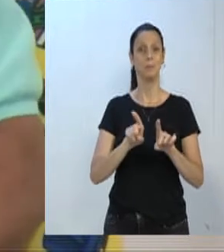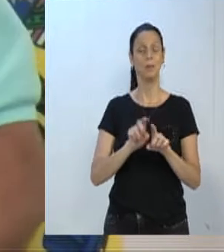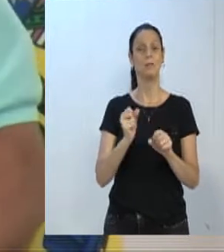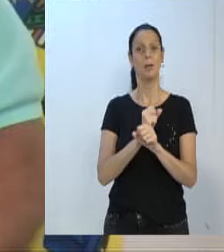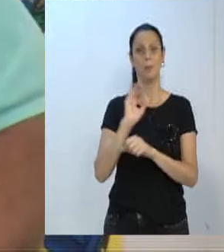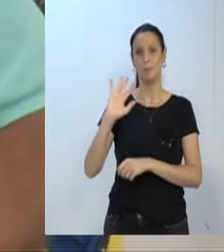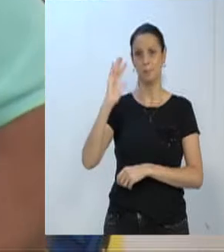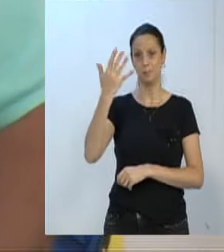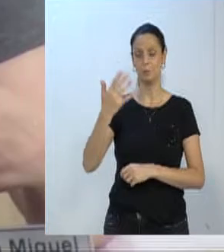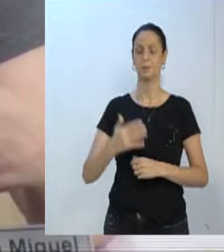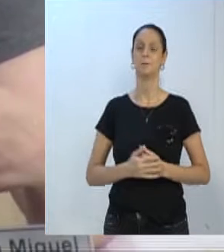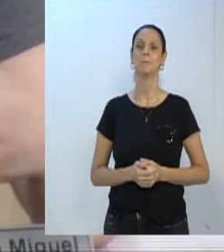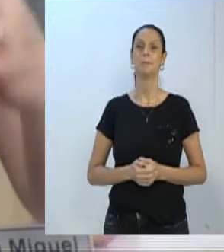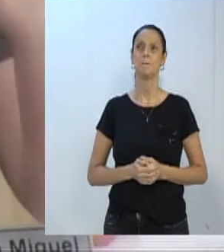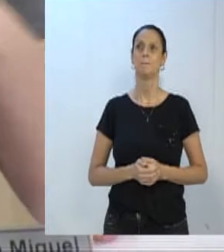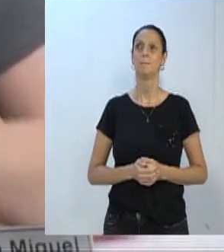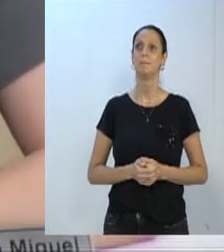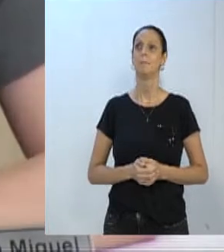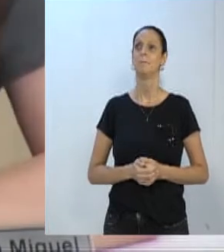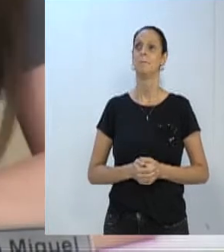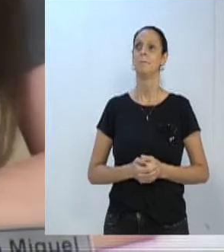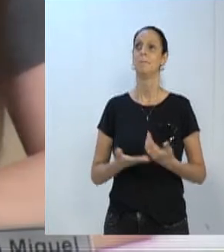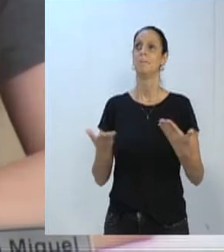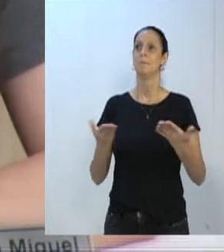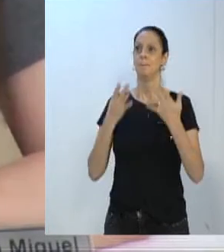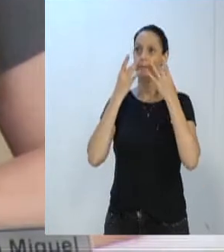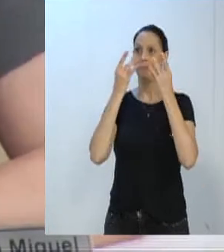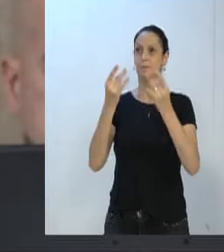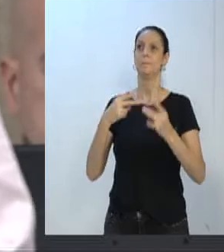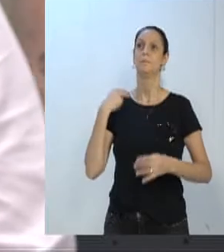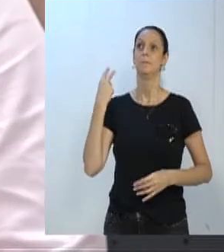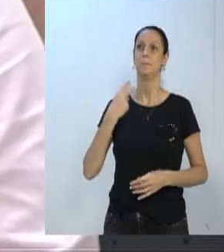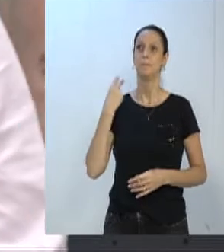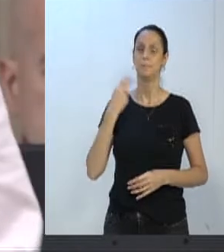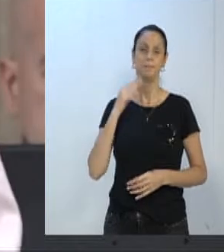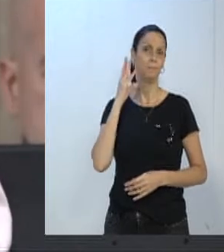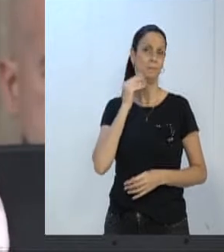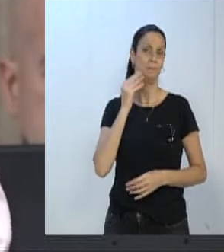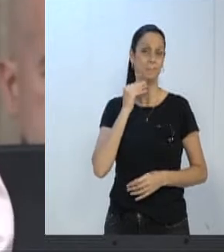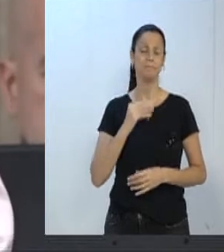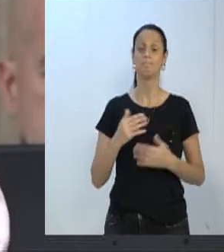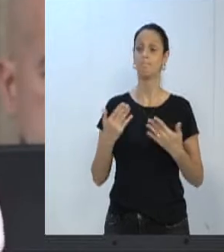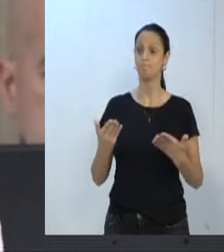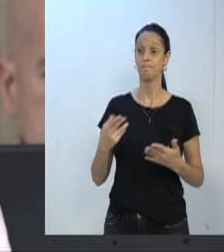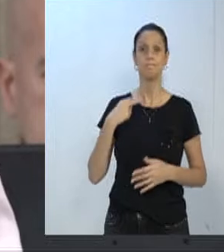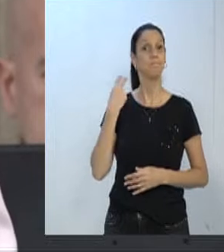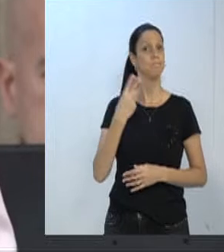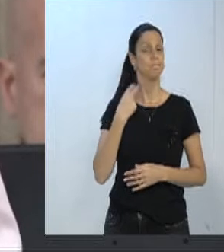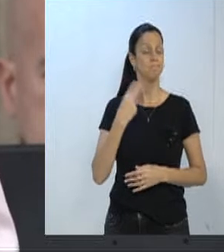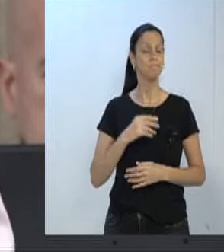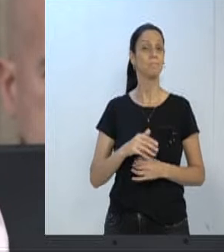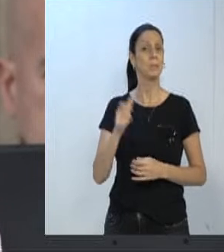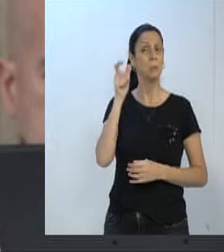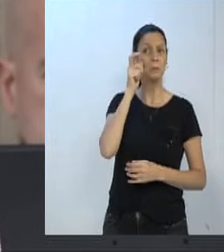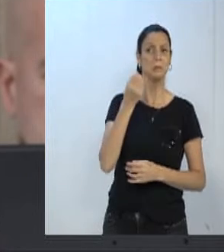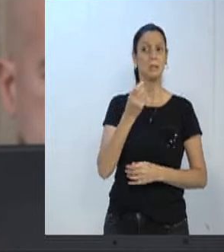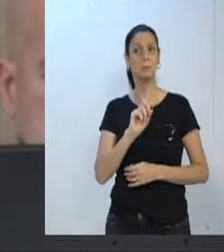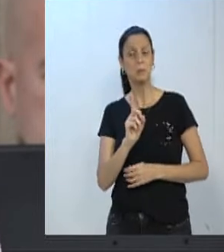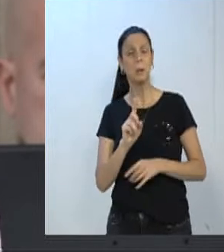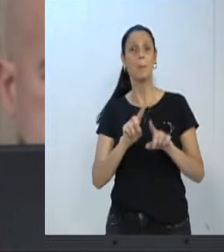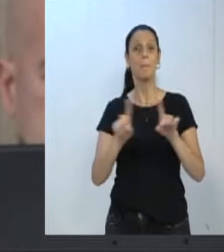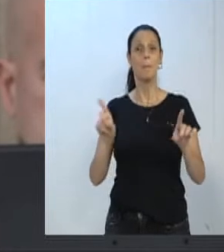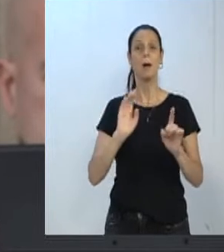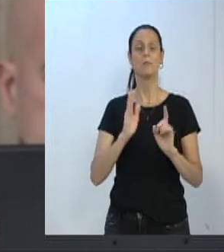Gilson com autorização e a parte Vereador Gilson Coincidência não acabei de falar com a